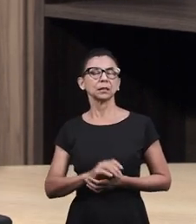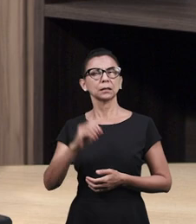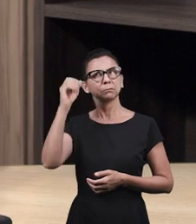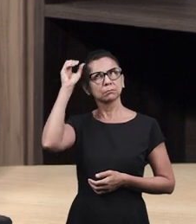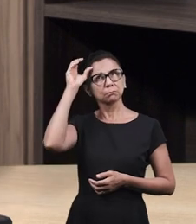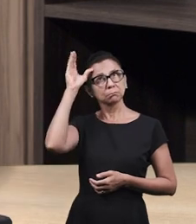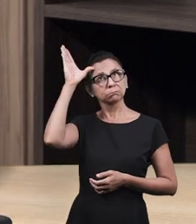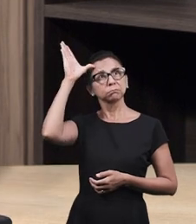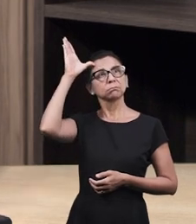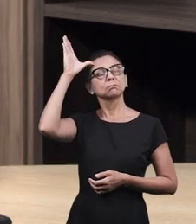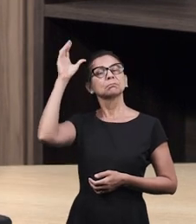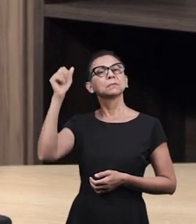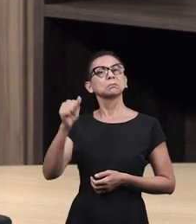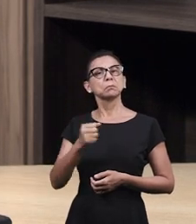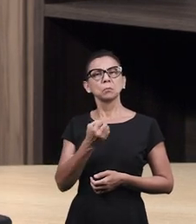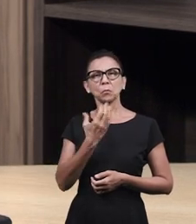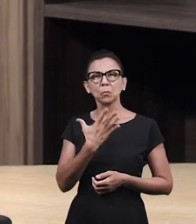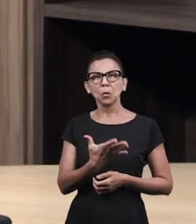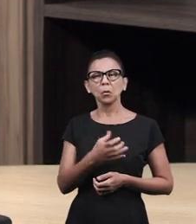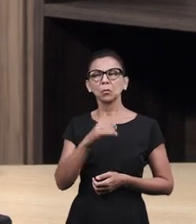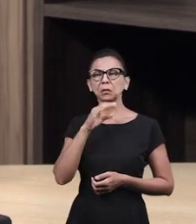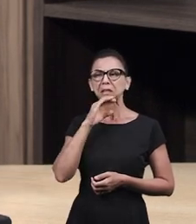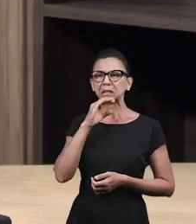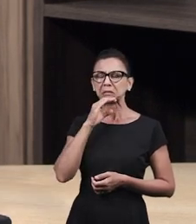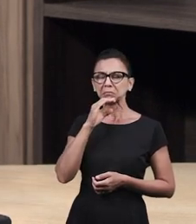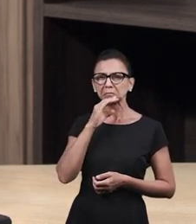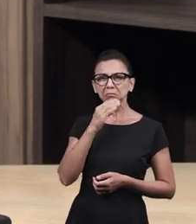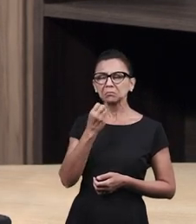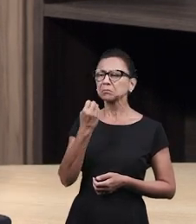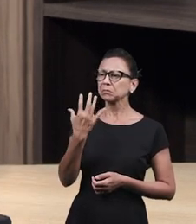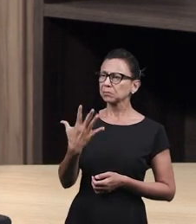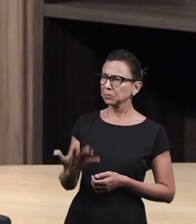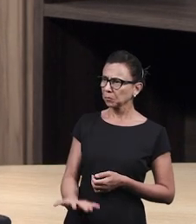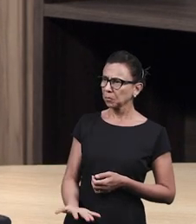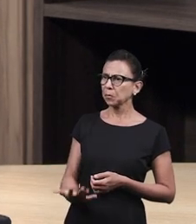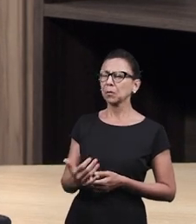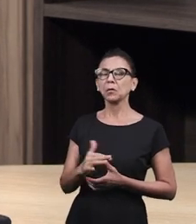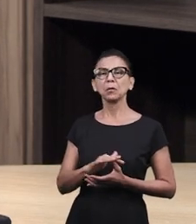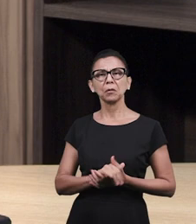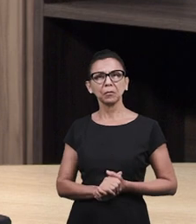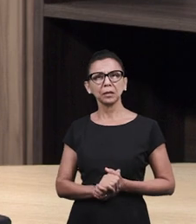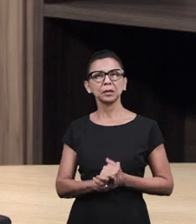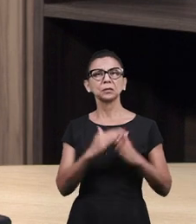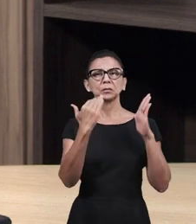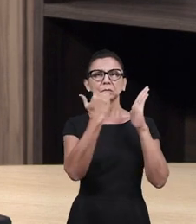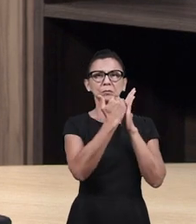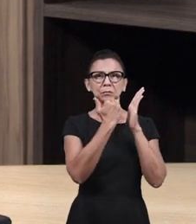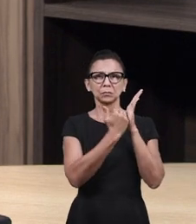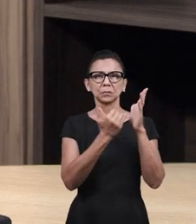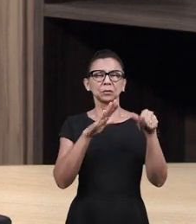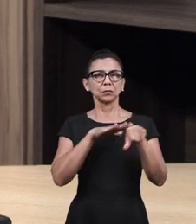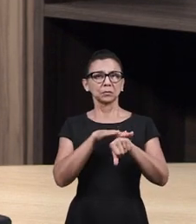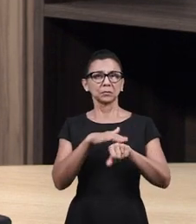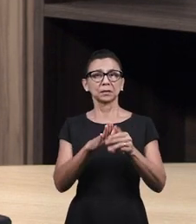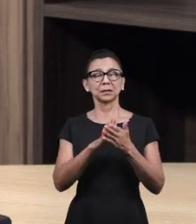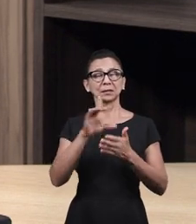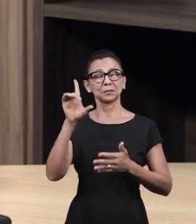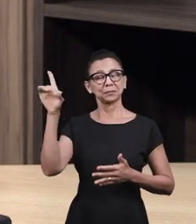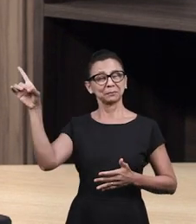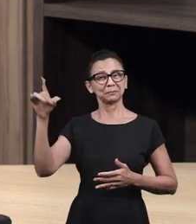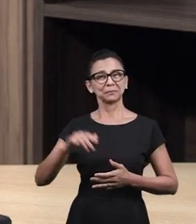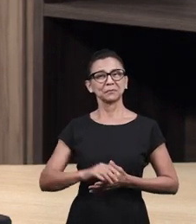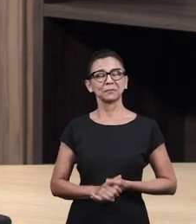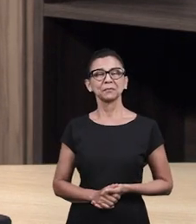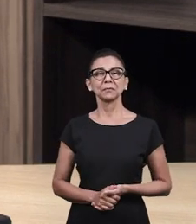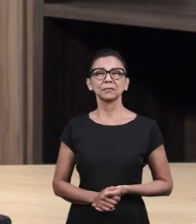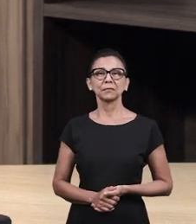do alcance, do conhecimento que tem alcançado, que tem recebido através das transmissões do programa Conversas Bíblicas. E nós